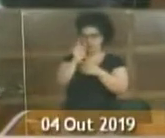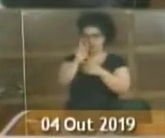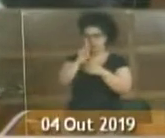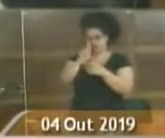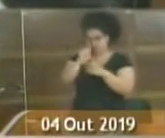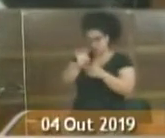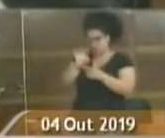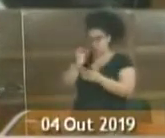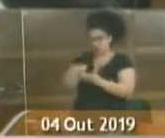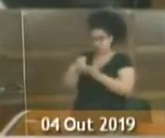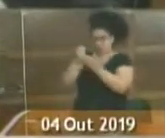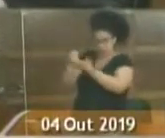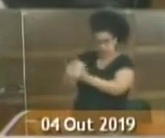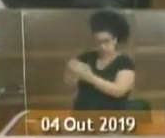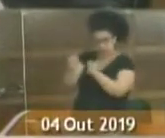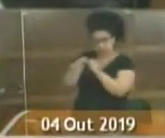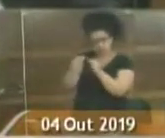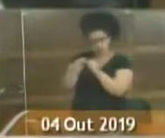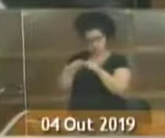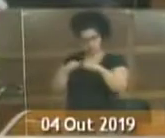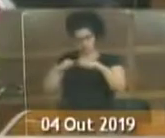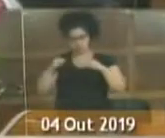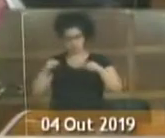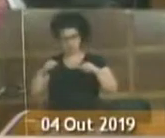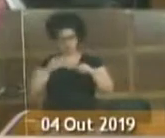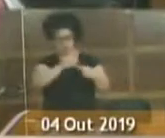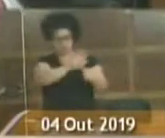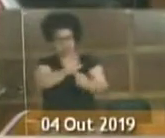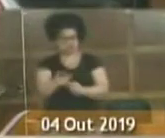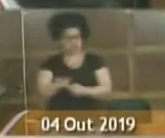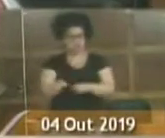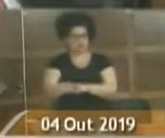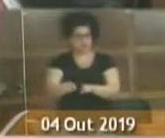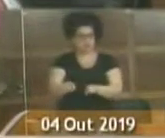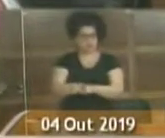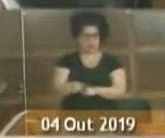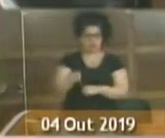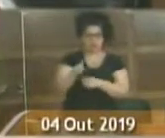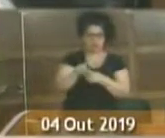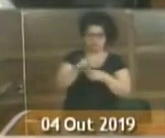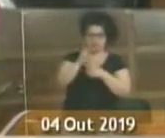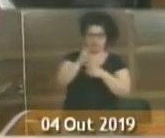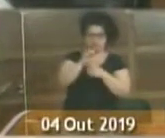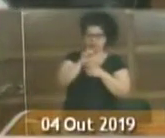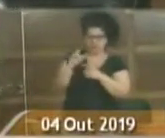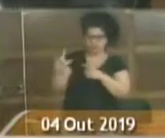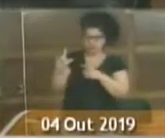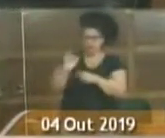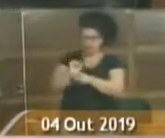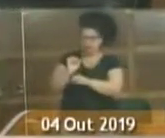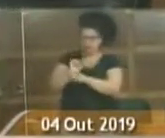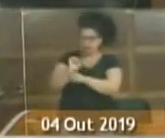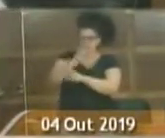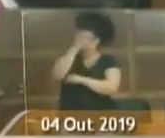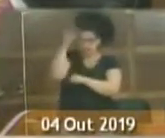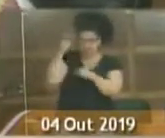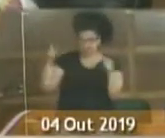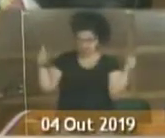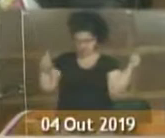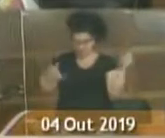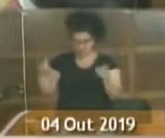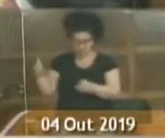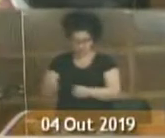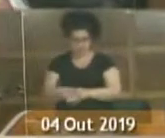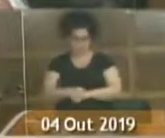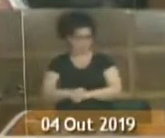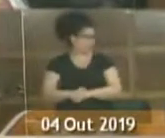pelo apoio à realização da feira. O adestrador, senhor Simval, que está aguardando o povo. Em nome